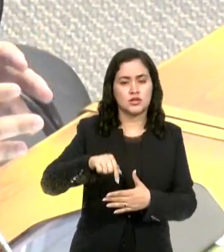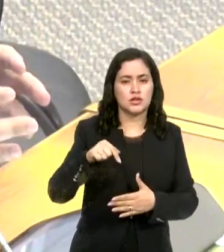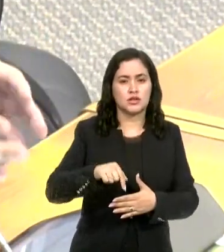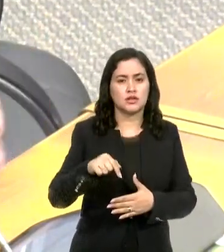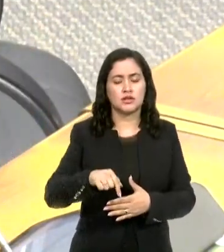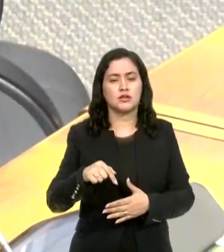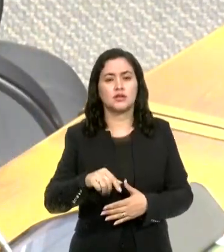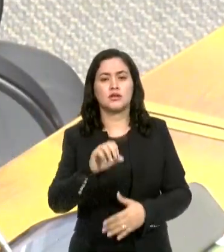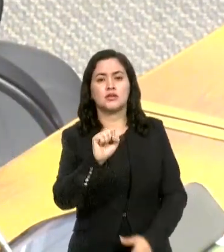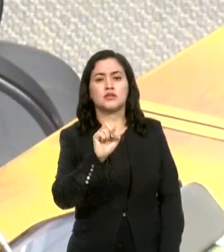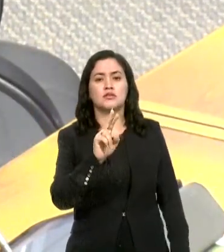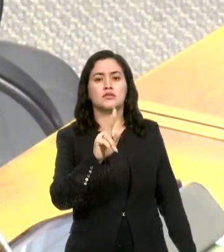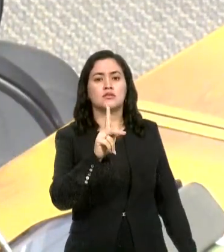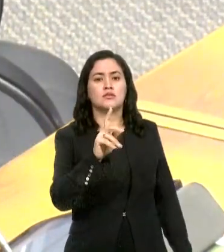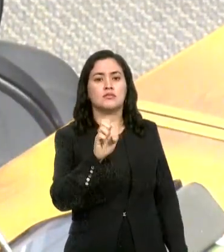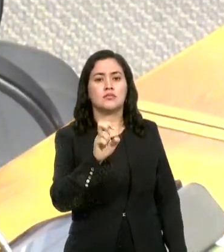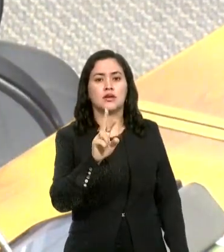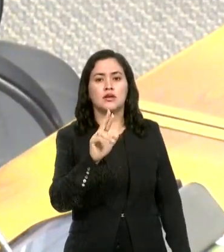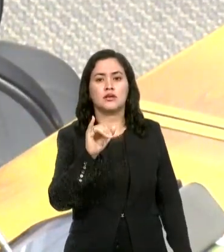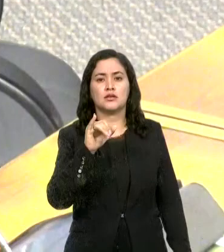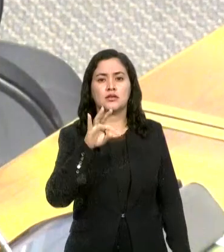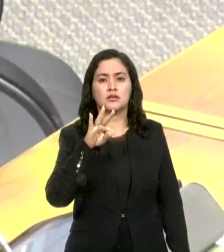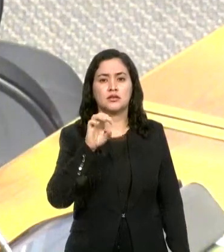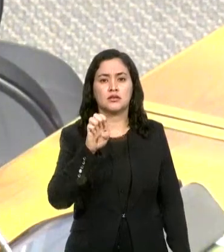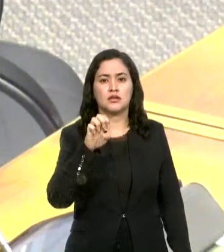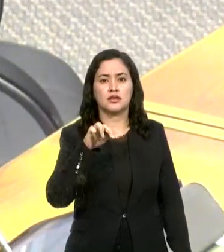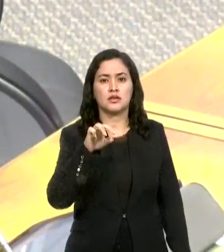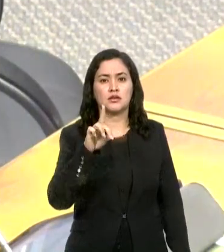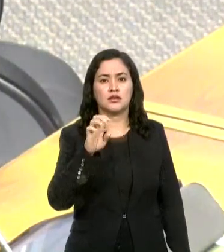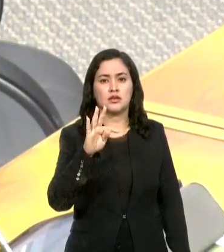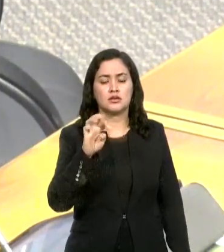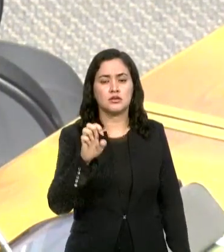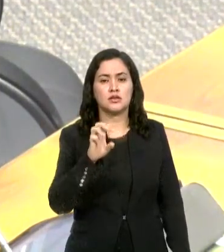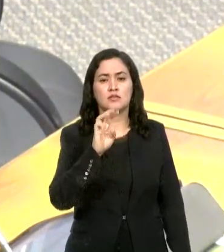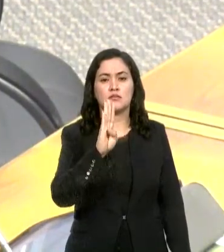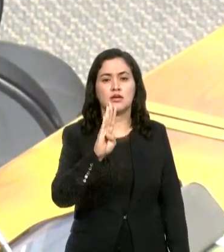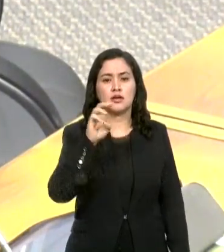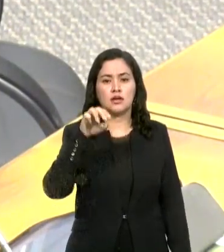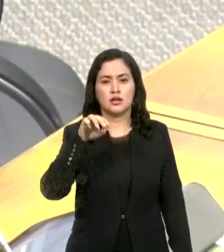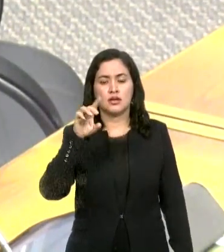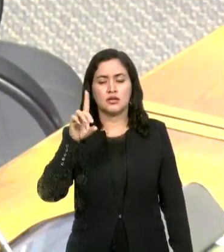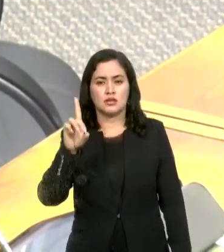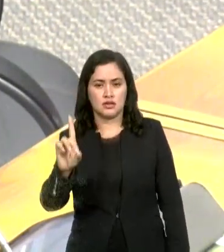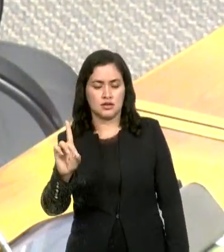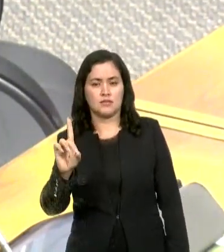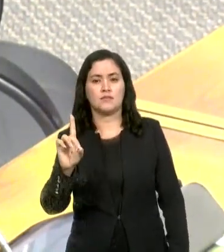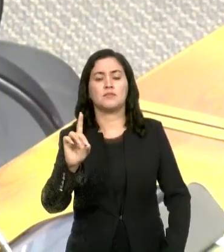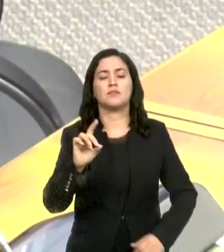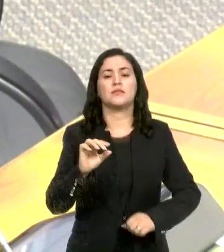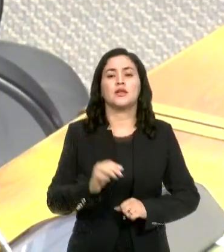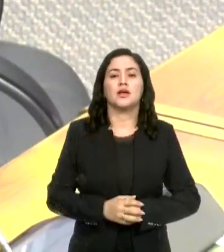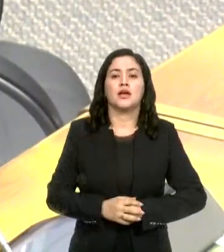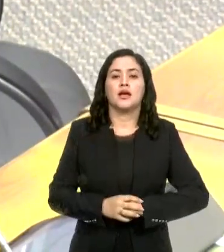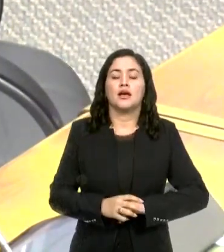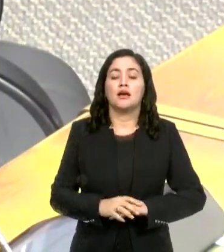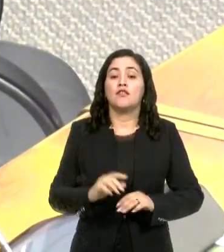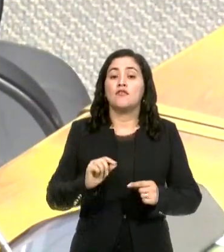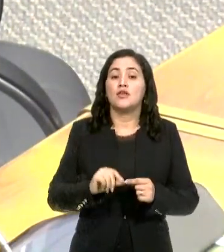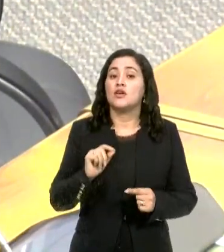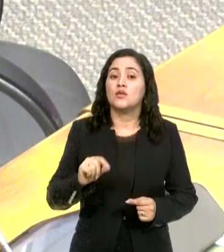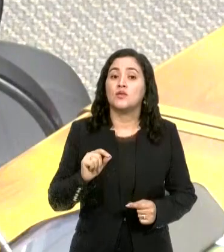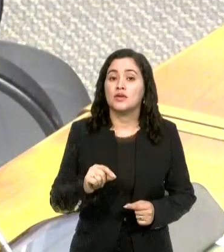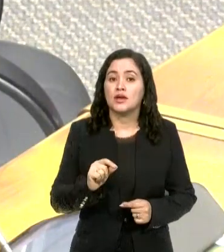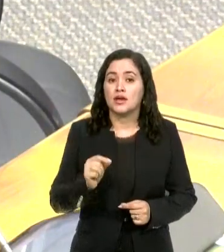um avanço somente no primeiro semestre desse ano, deputado Carlos Lula, de 38% dos investimentos do Banco do Nordeste do Brasil